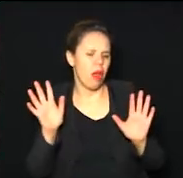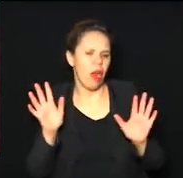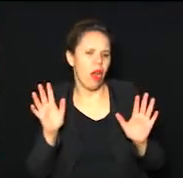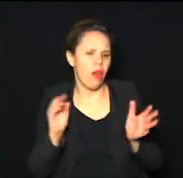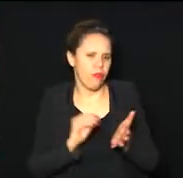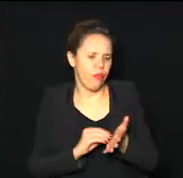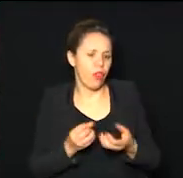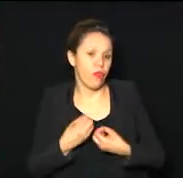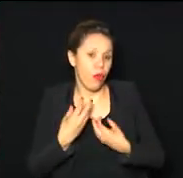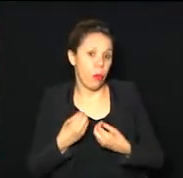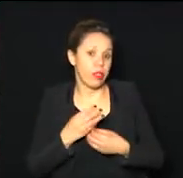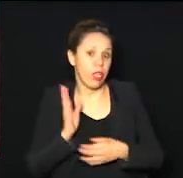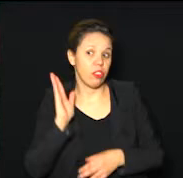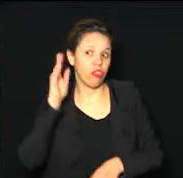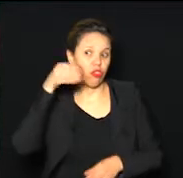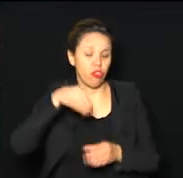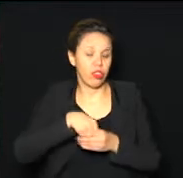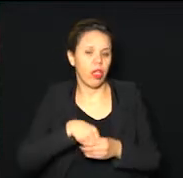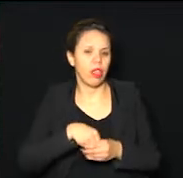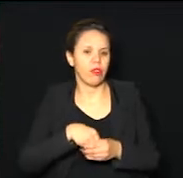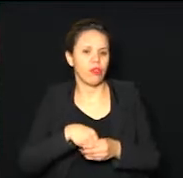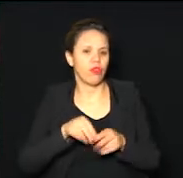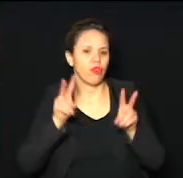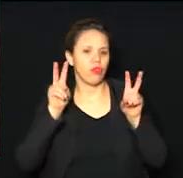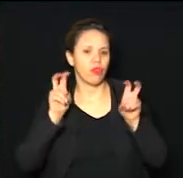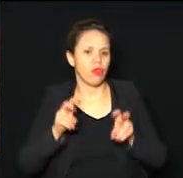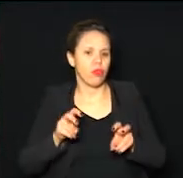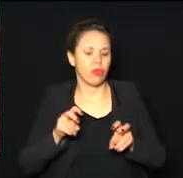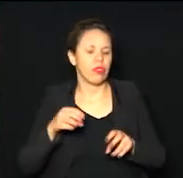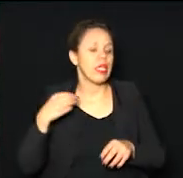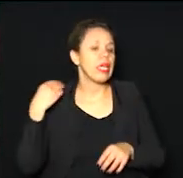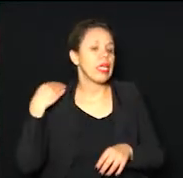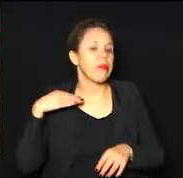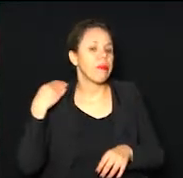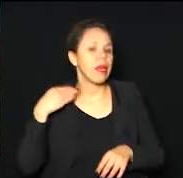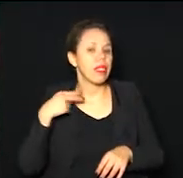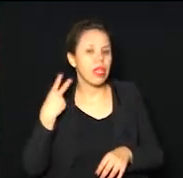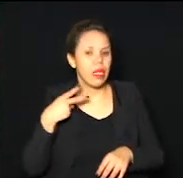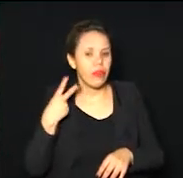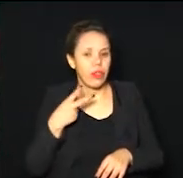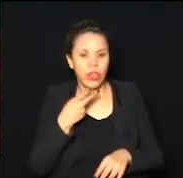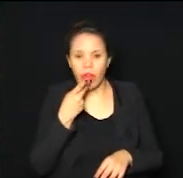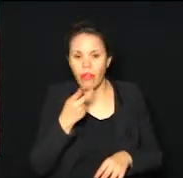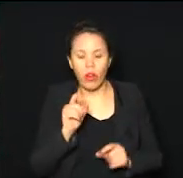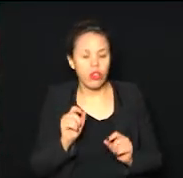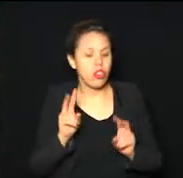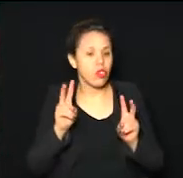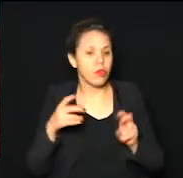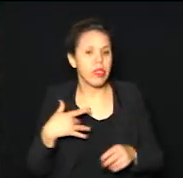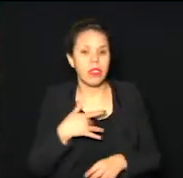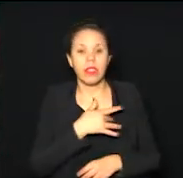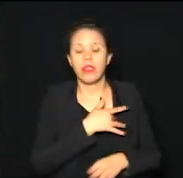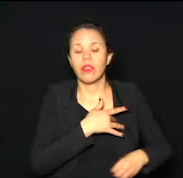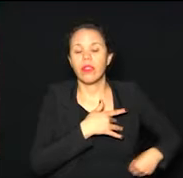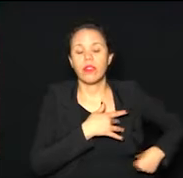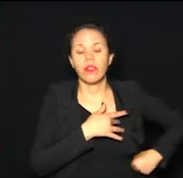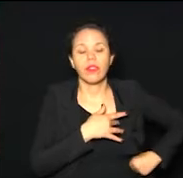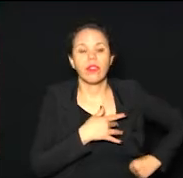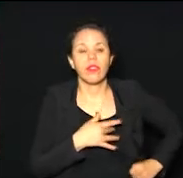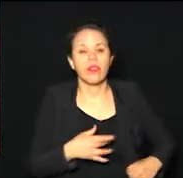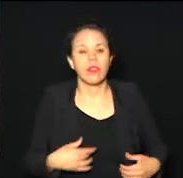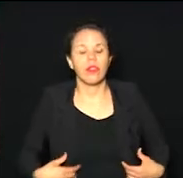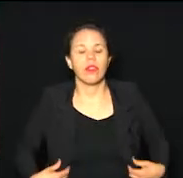nós entrarmos direto nesse ponto que a Mariana colocou, né, sobre a saúde dos trabalhadores